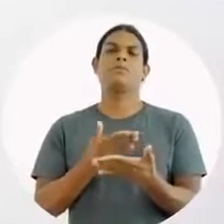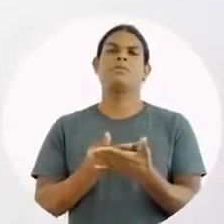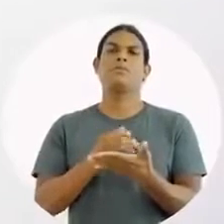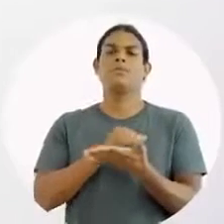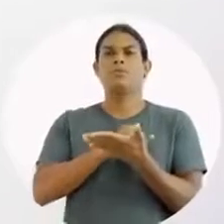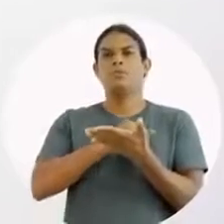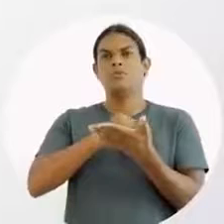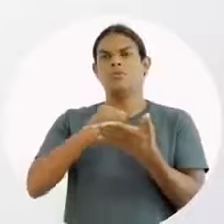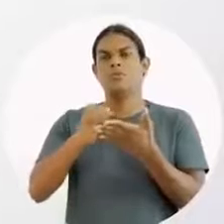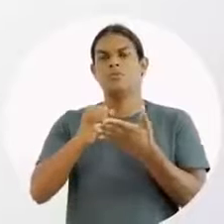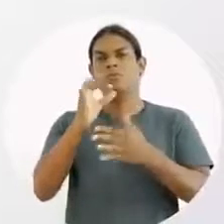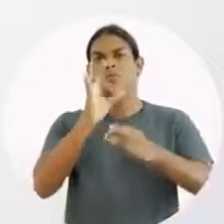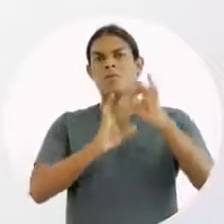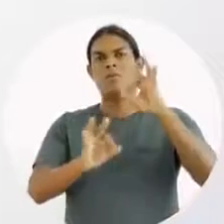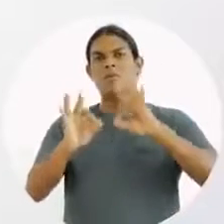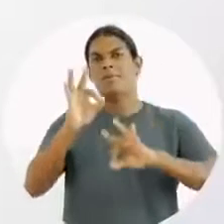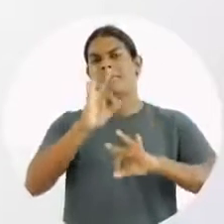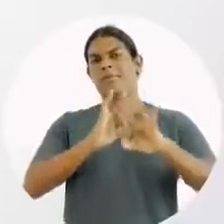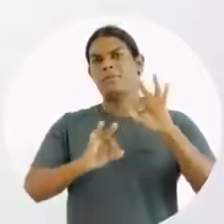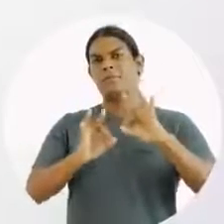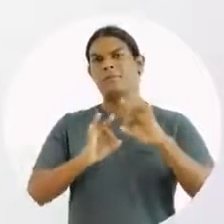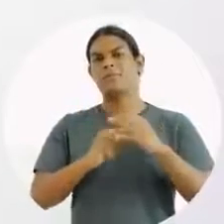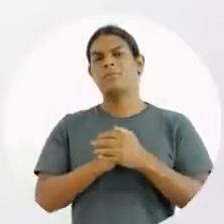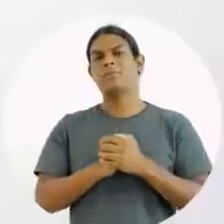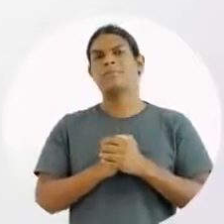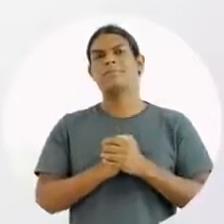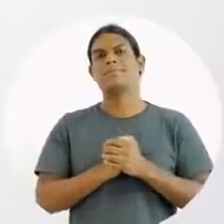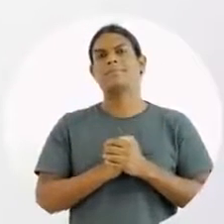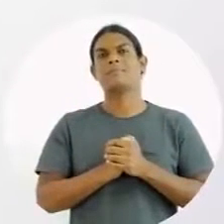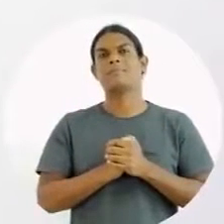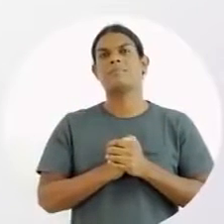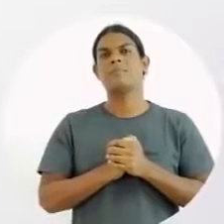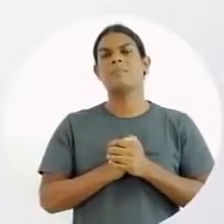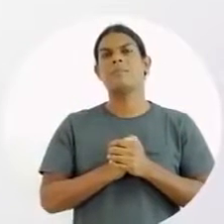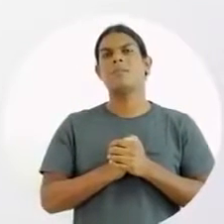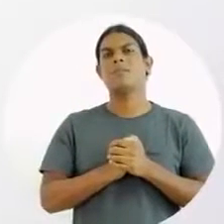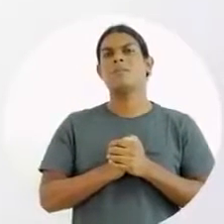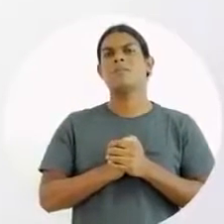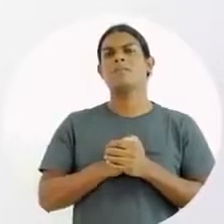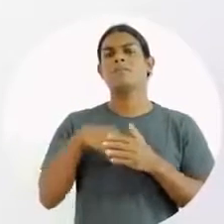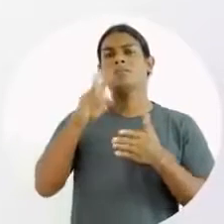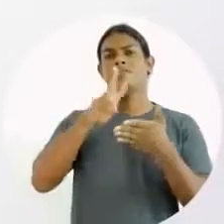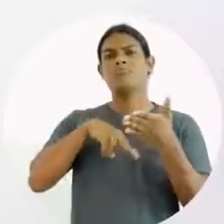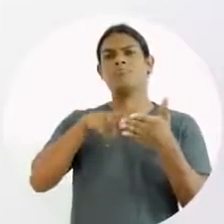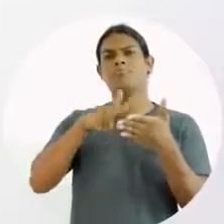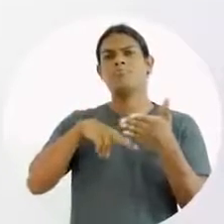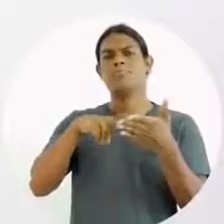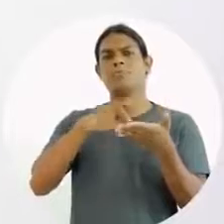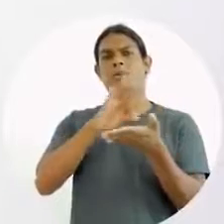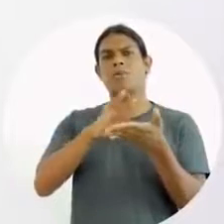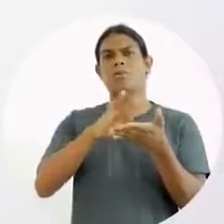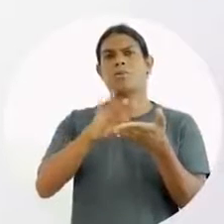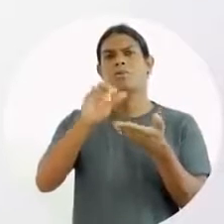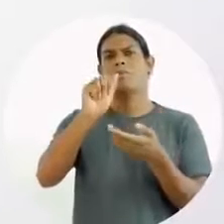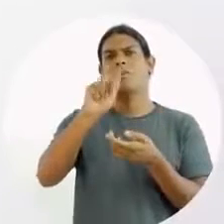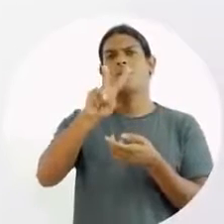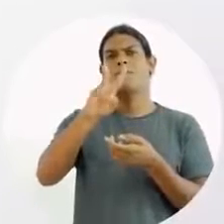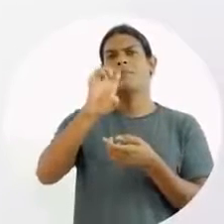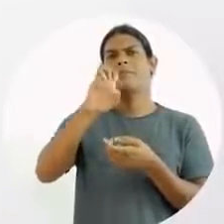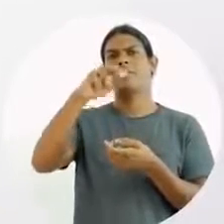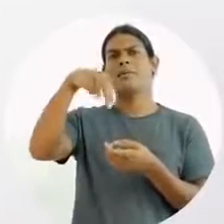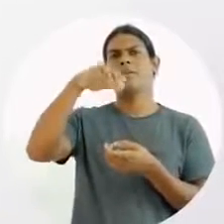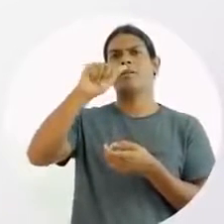introdução da organização. Eu gostaria de ler uma definição de Chiavenato, muito importante e muito significativa na área